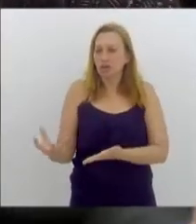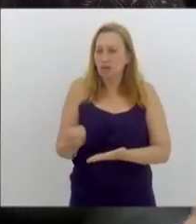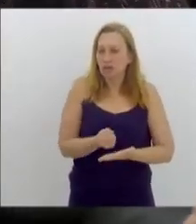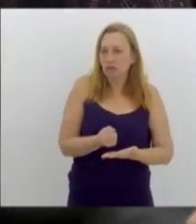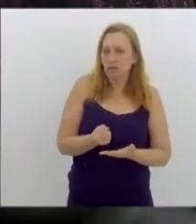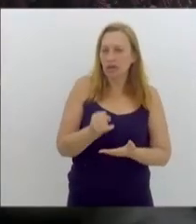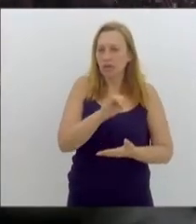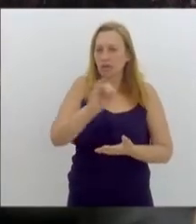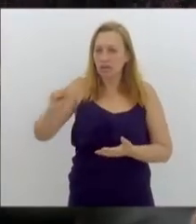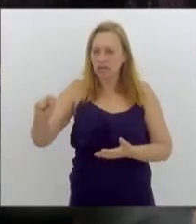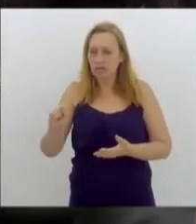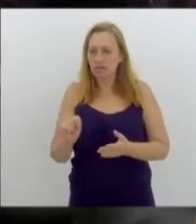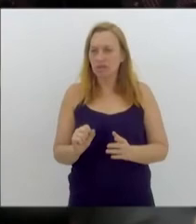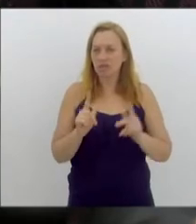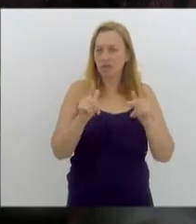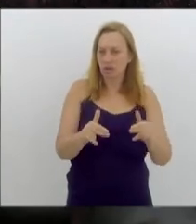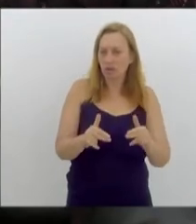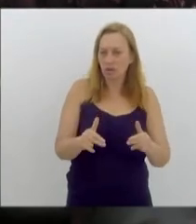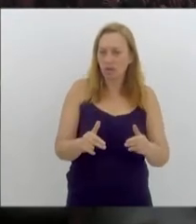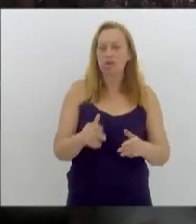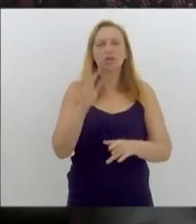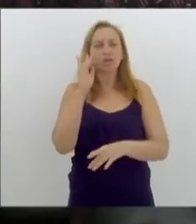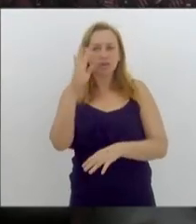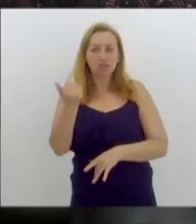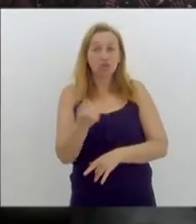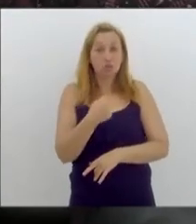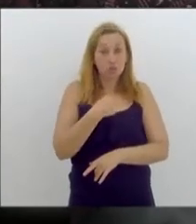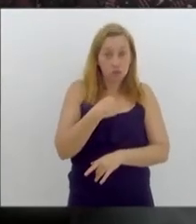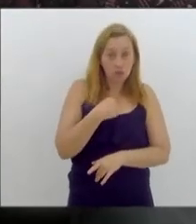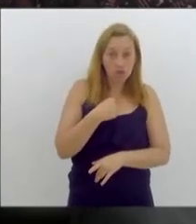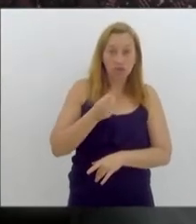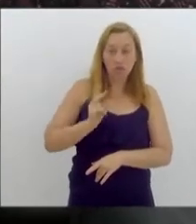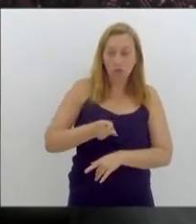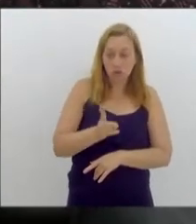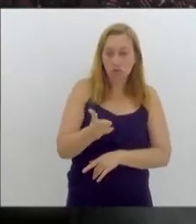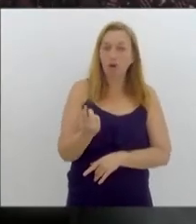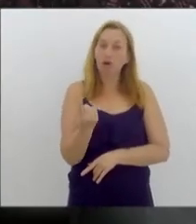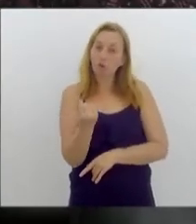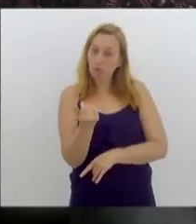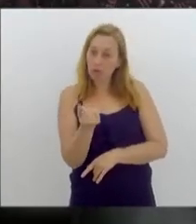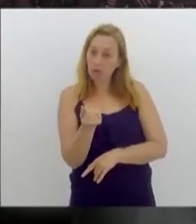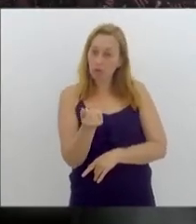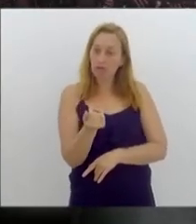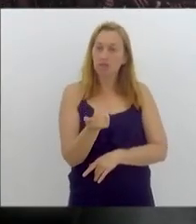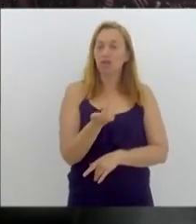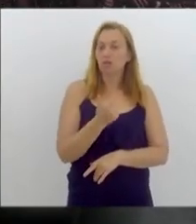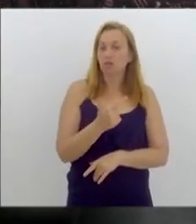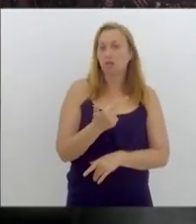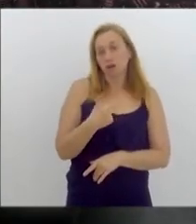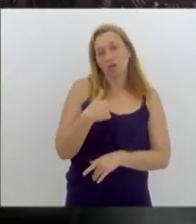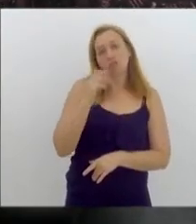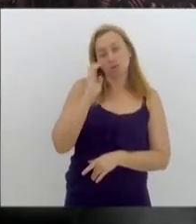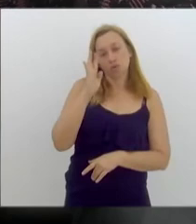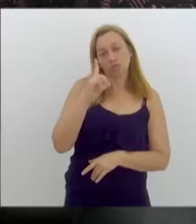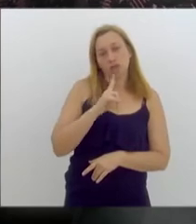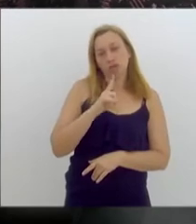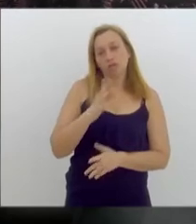de ICMS e consequentemente imaginando eu que ela vai manter o preço não tenho essa ilusão